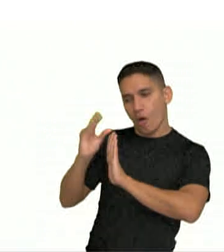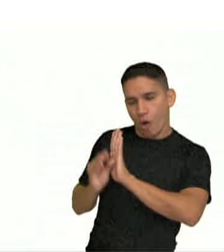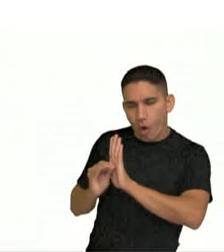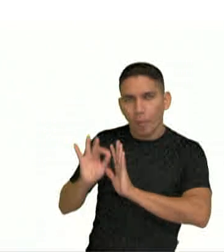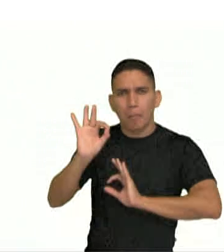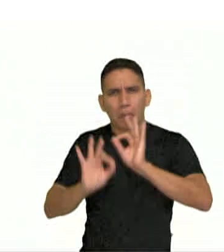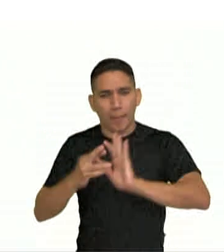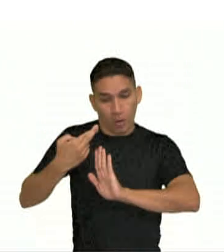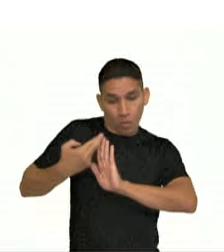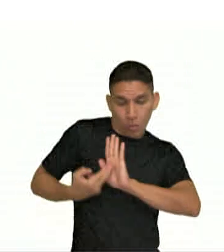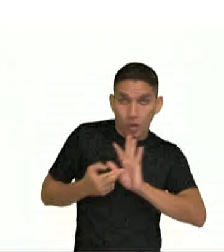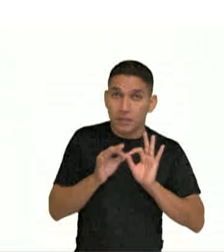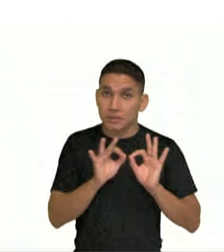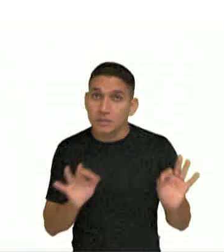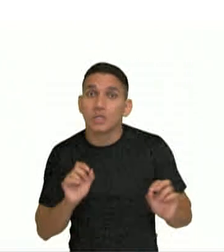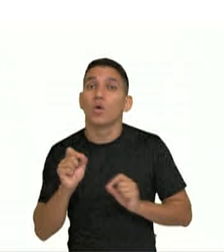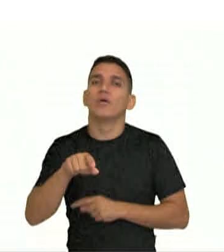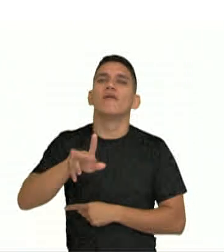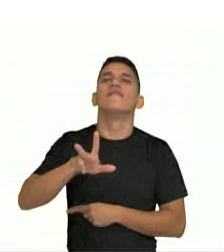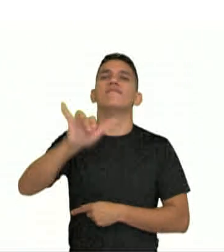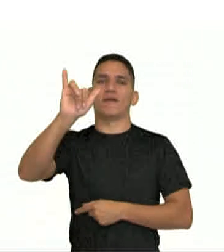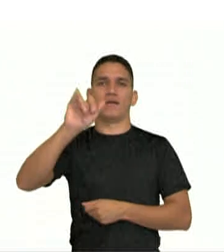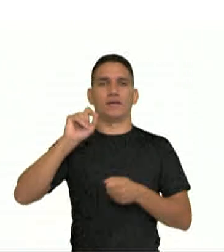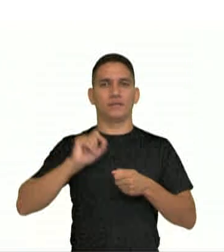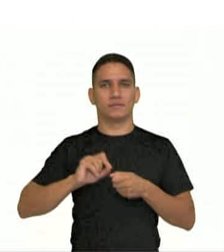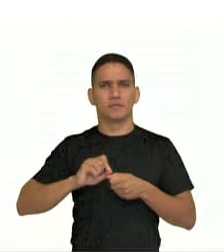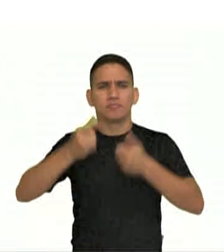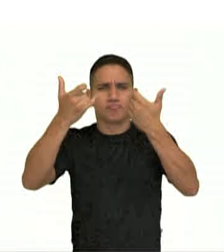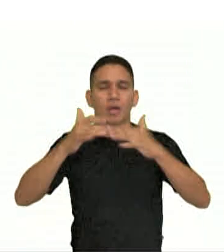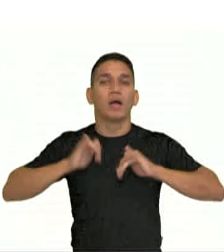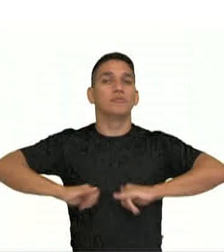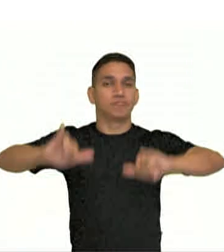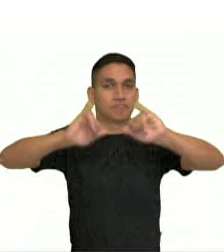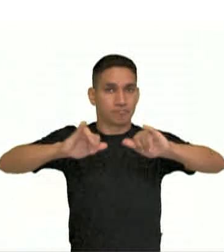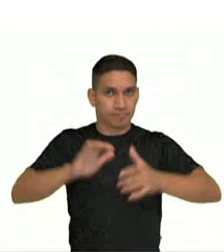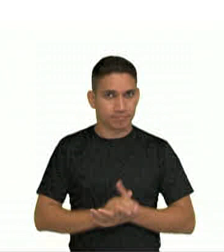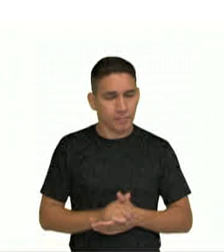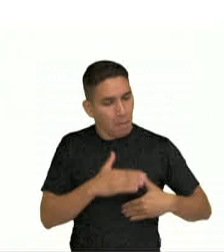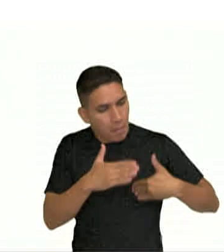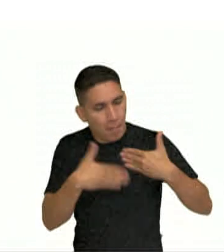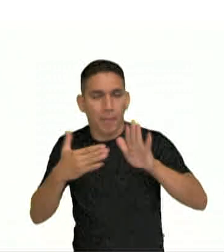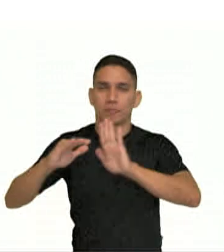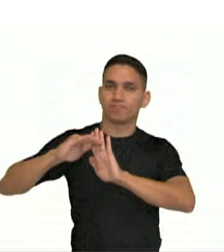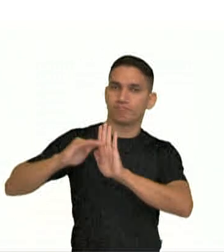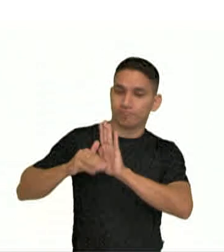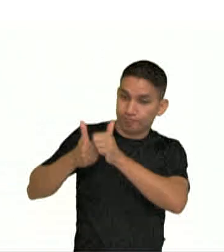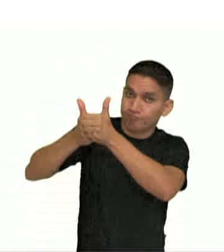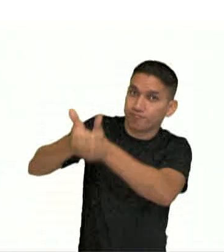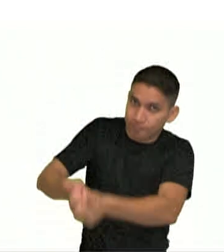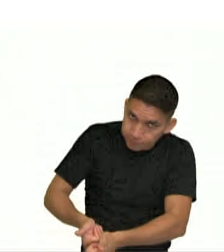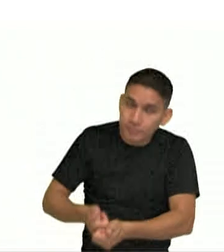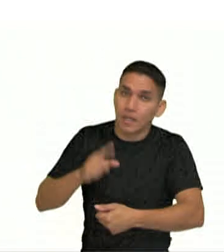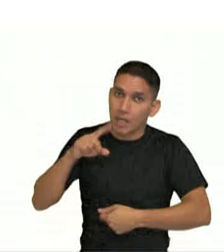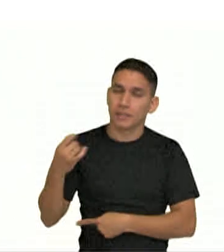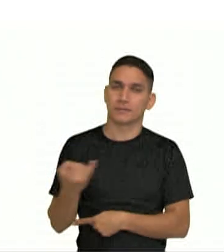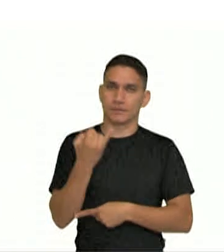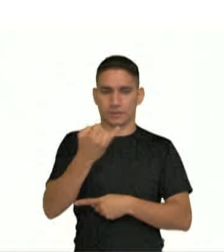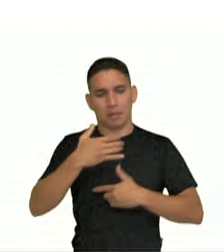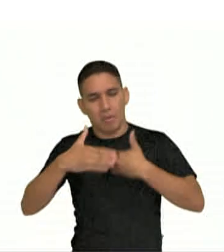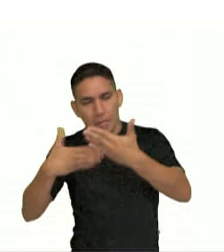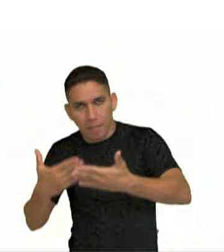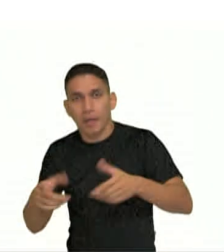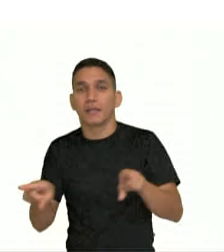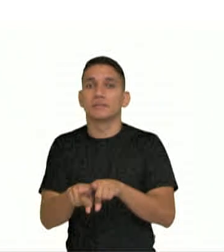roteiro simples do que você pretende falar, com a sequência dos tópicos que serão abordados,